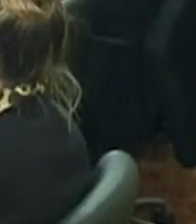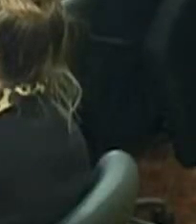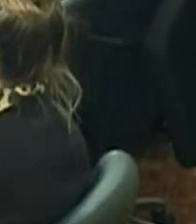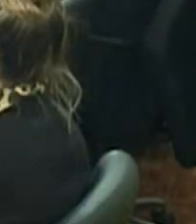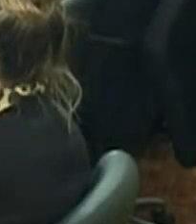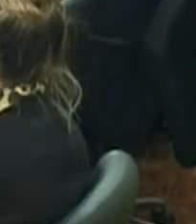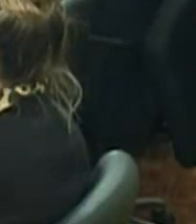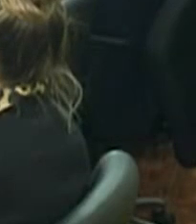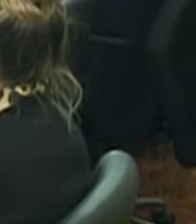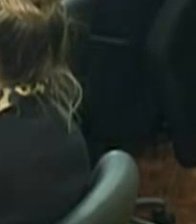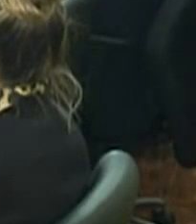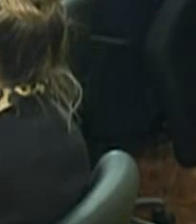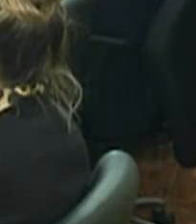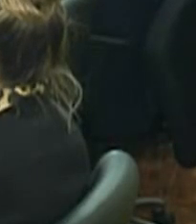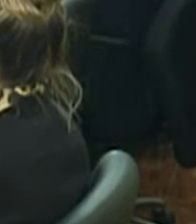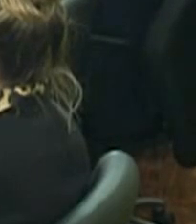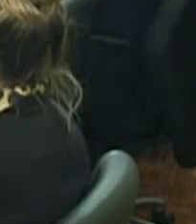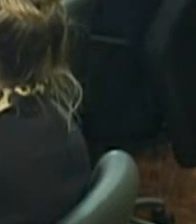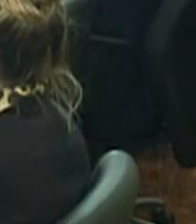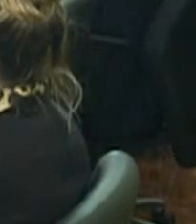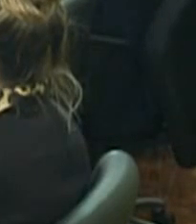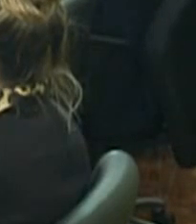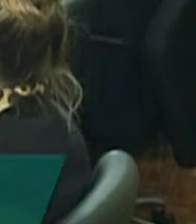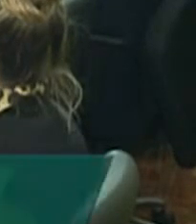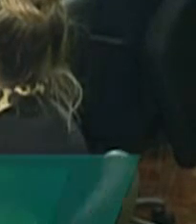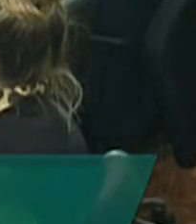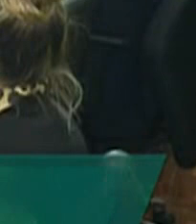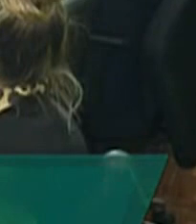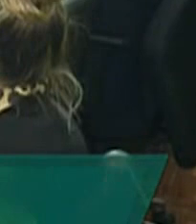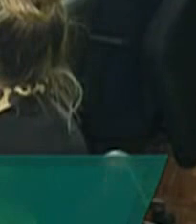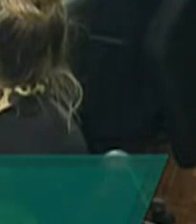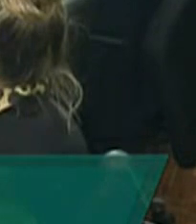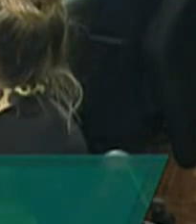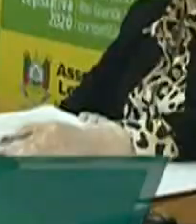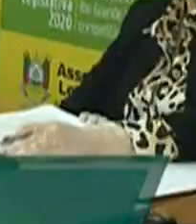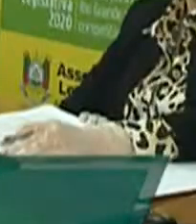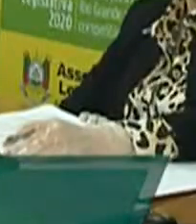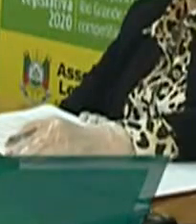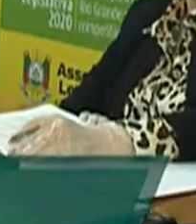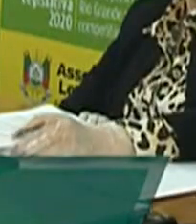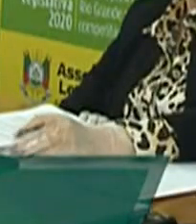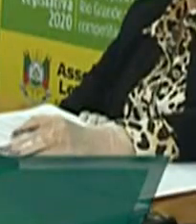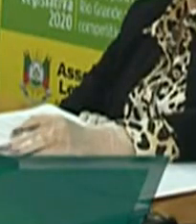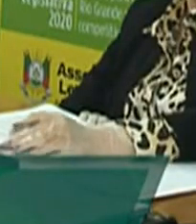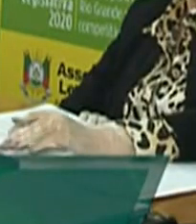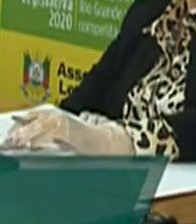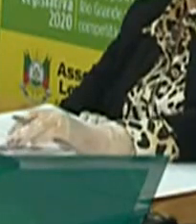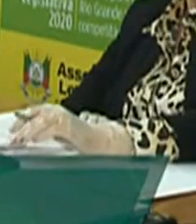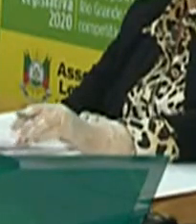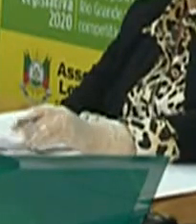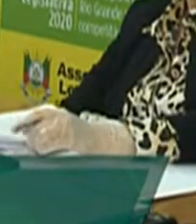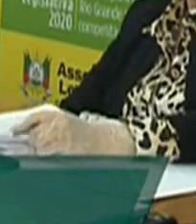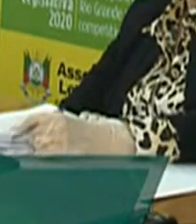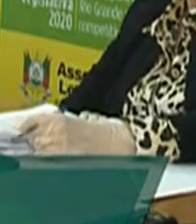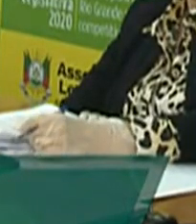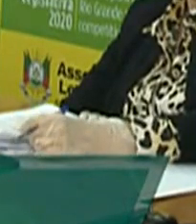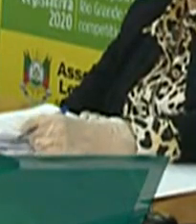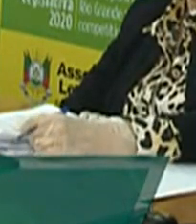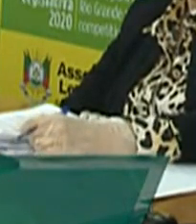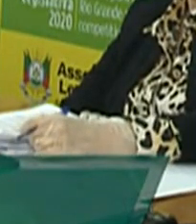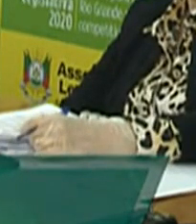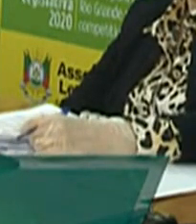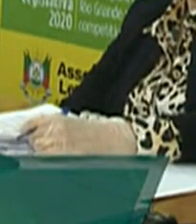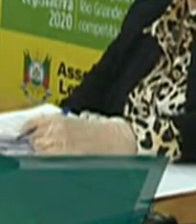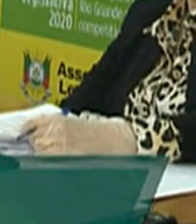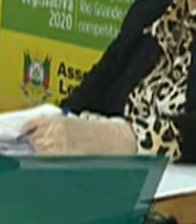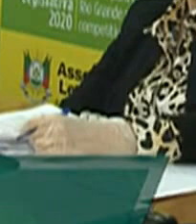aqui na Assembleia. Também se mantém a suspensão das diárias, os 30% de contingenciamento